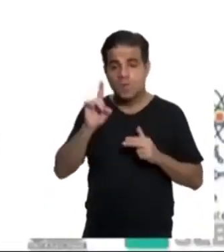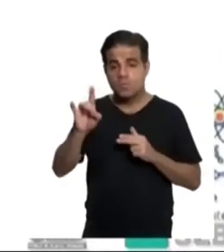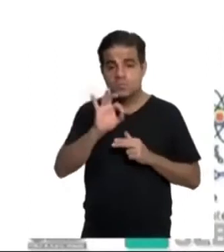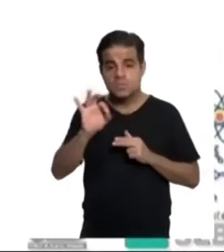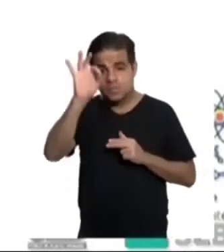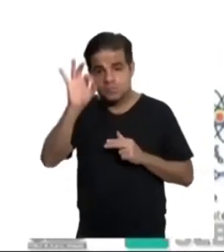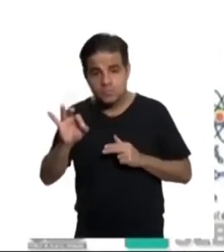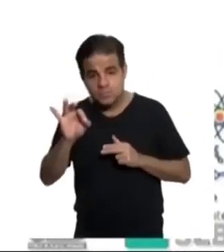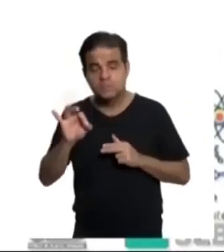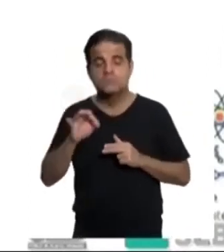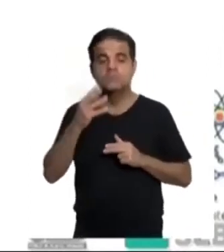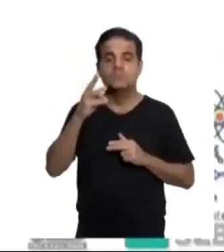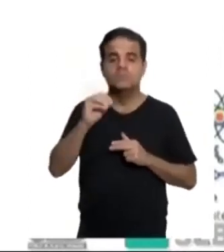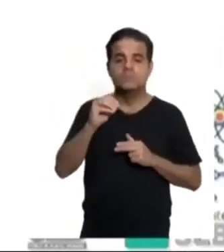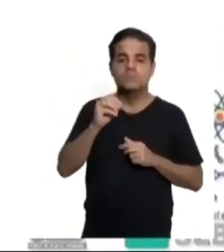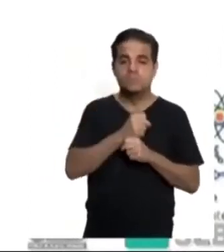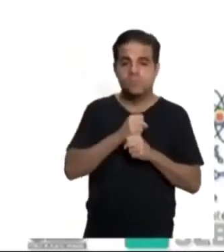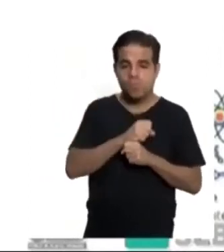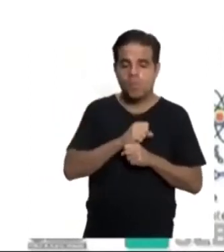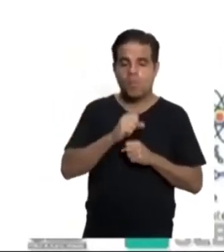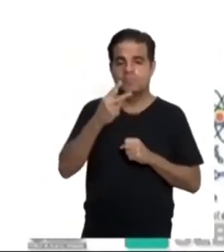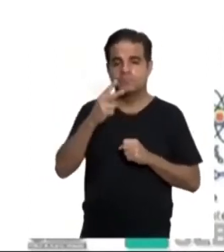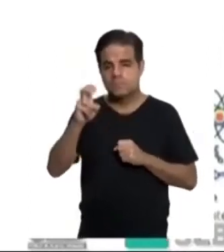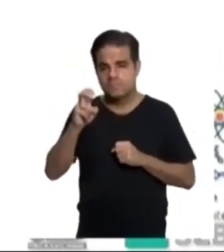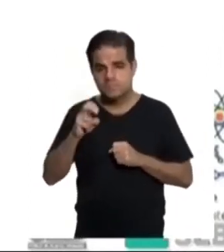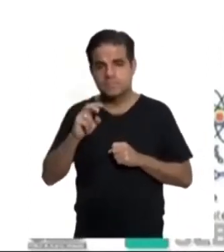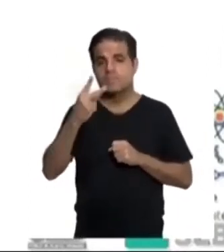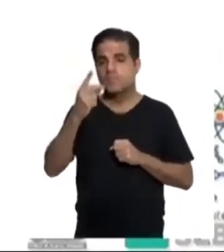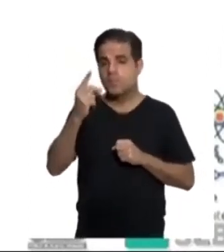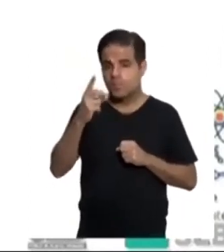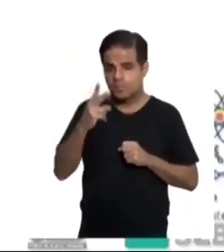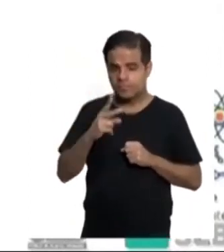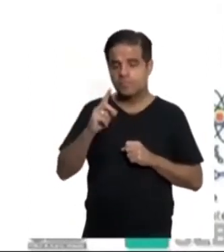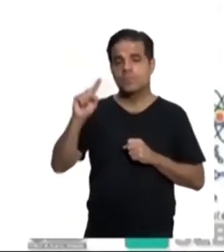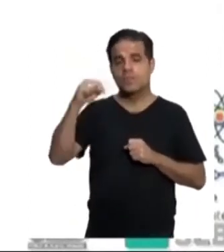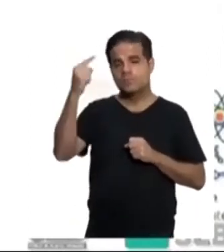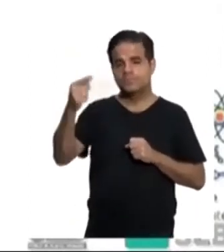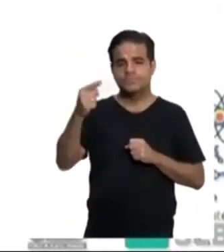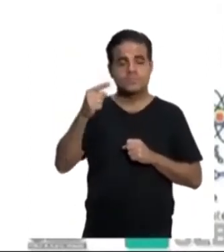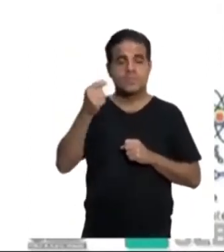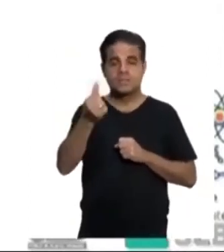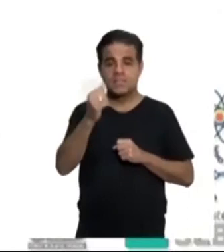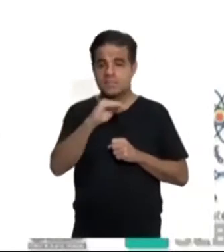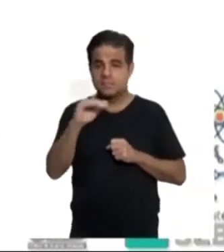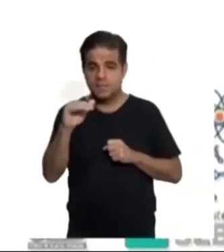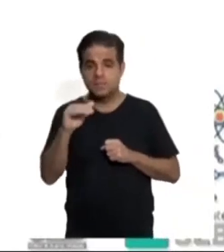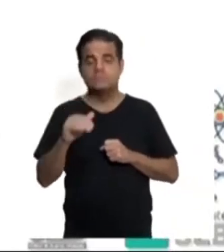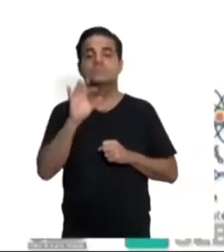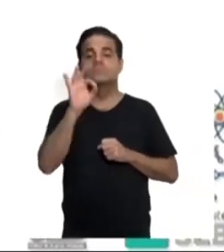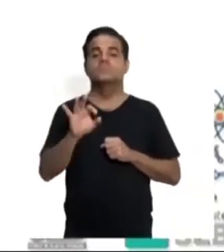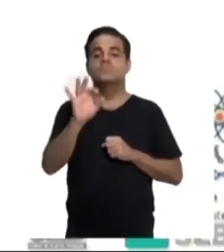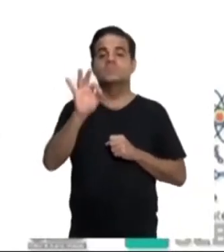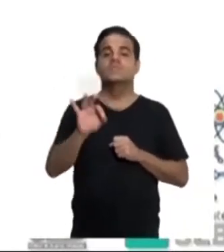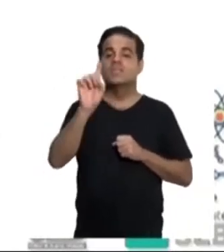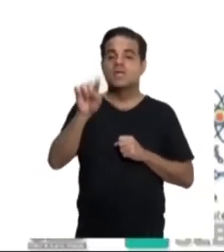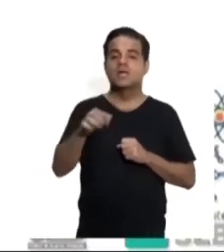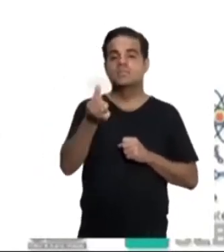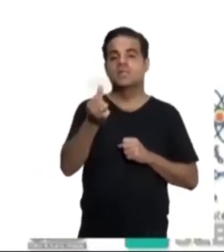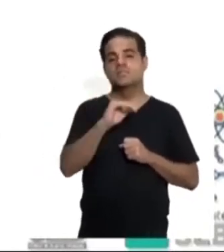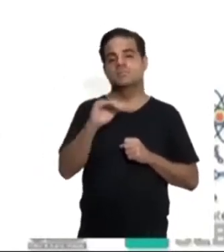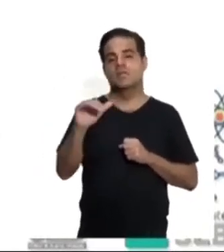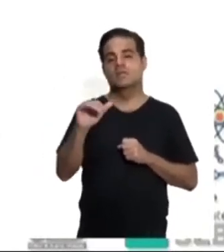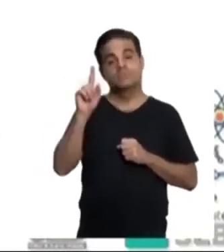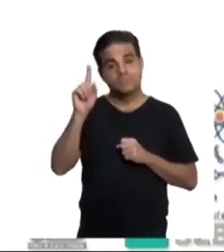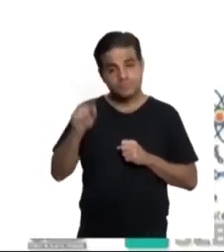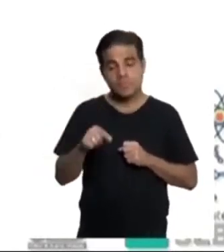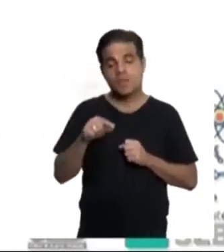100%, 30 anos, 50, 25, 12 e 6,5. A porcentagem 6,5. Então, é assim